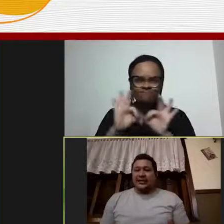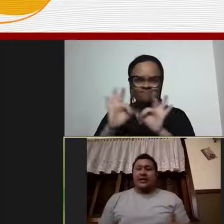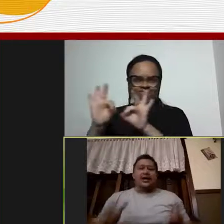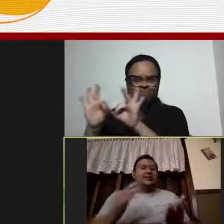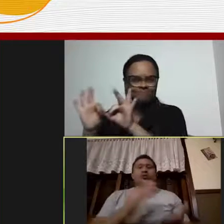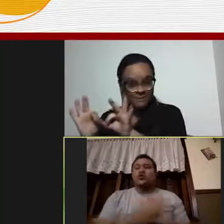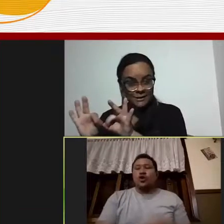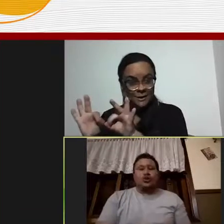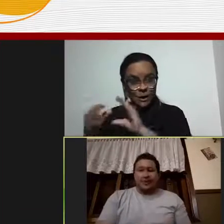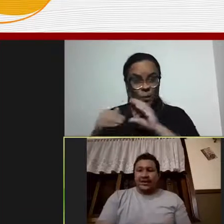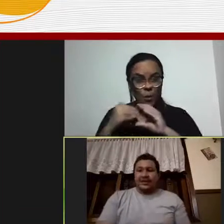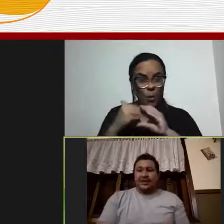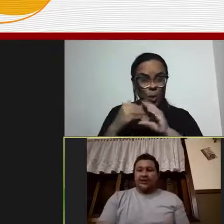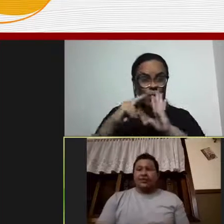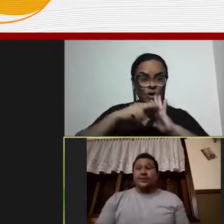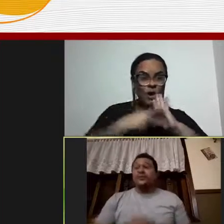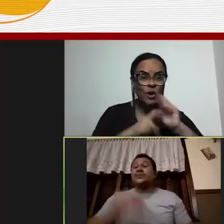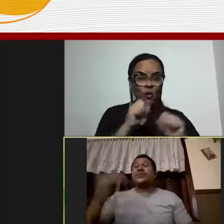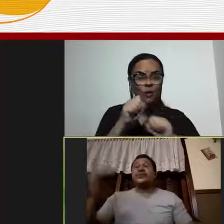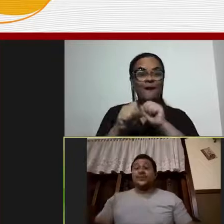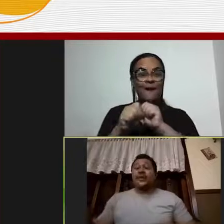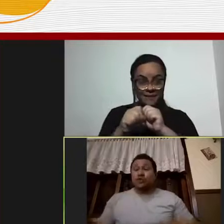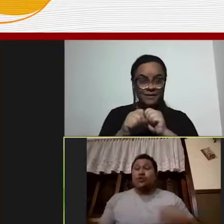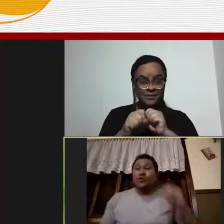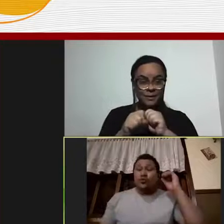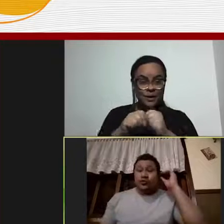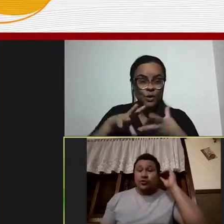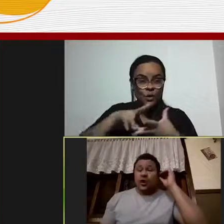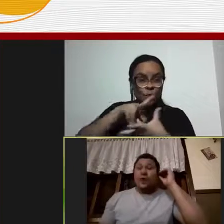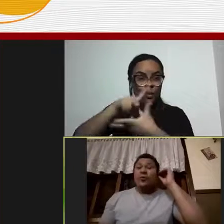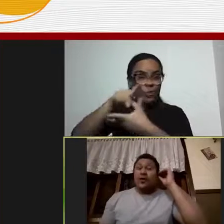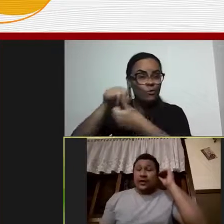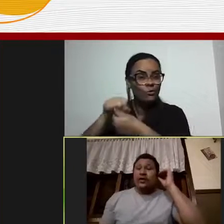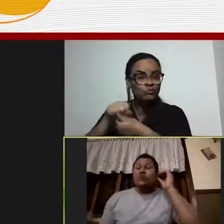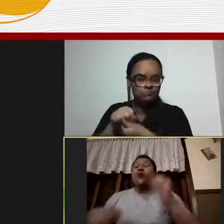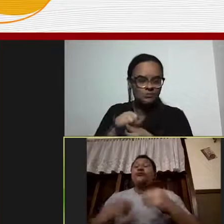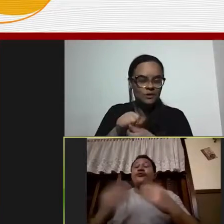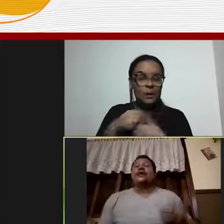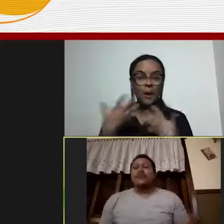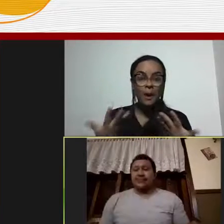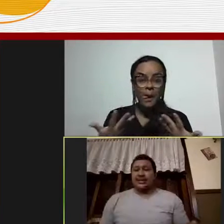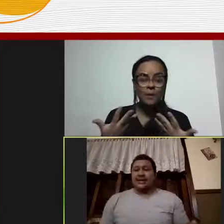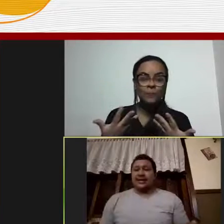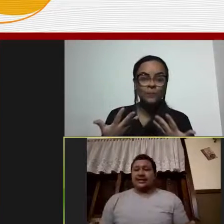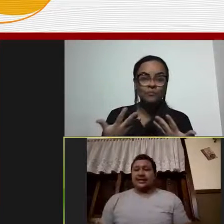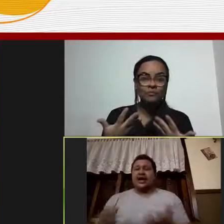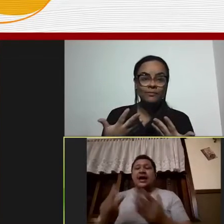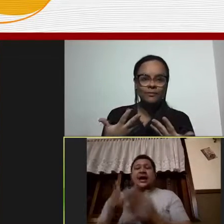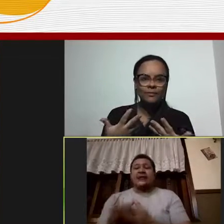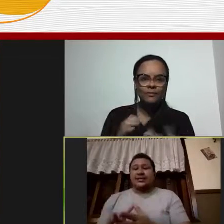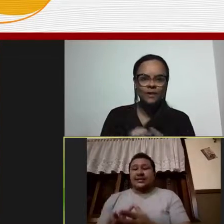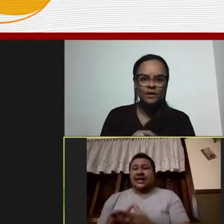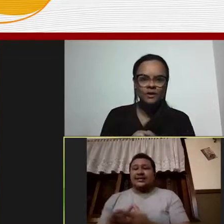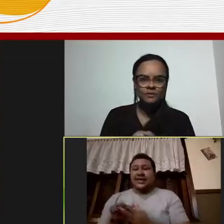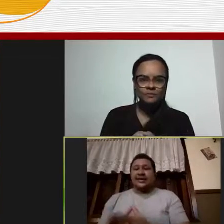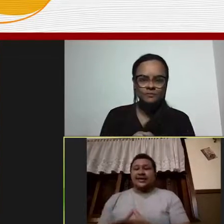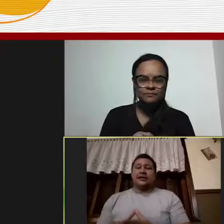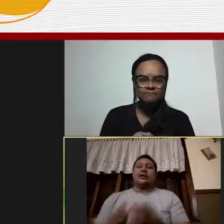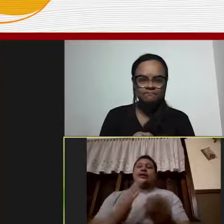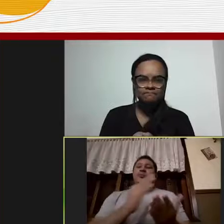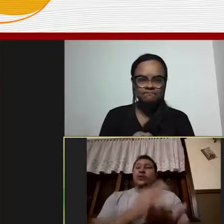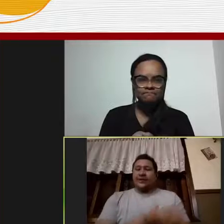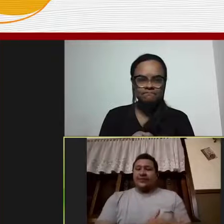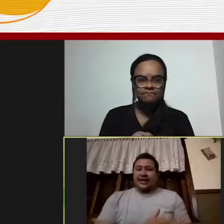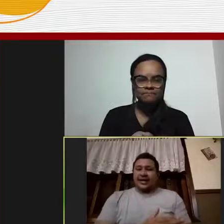a gente, não só os brasileiros, mas passou para o mundo. E qual foi essa mensagem? A mensagem é